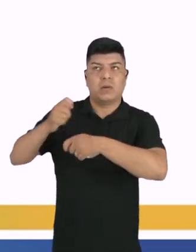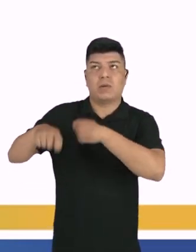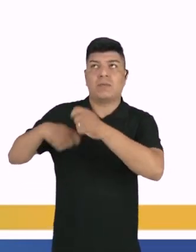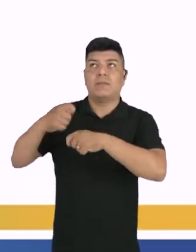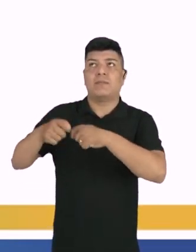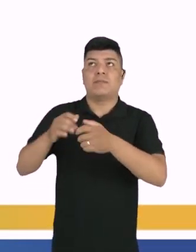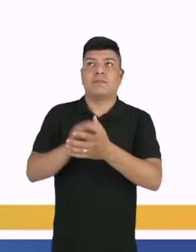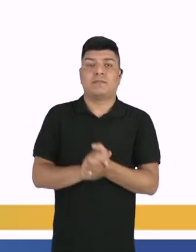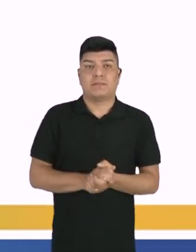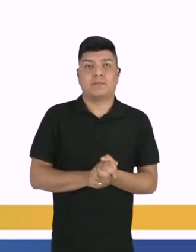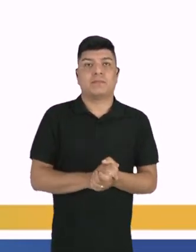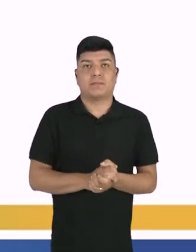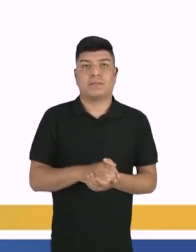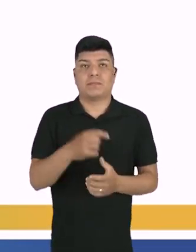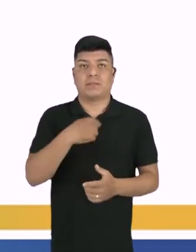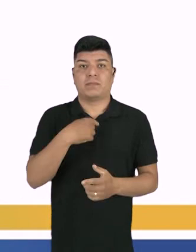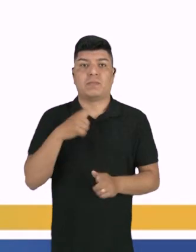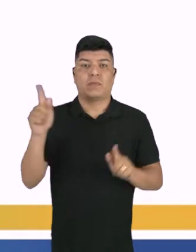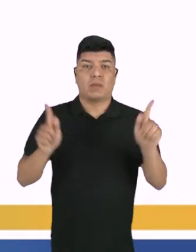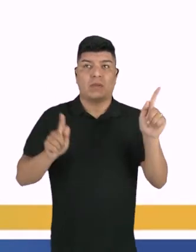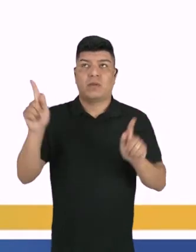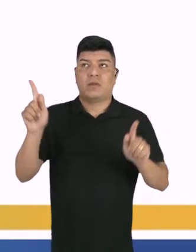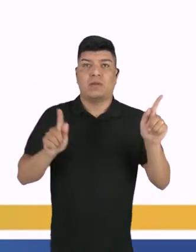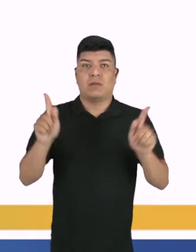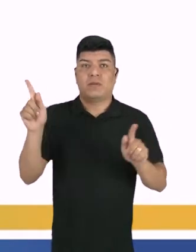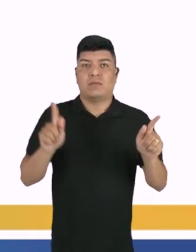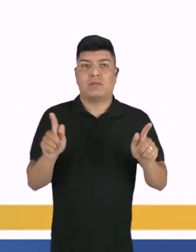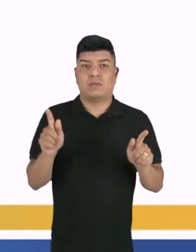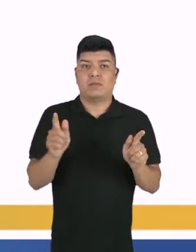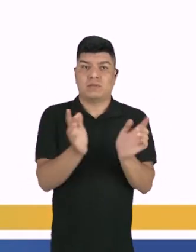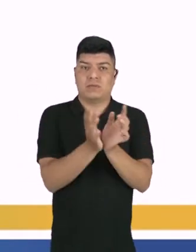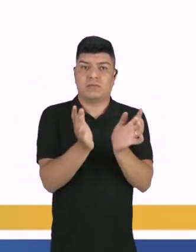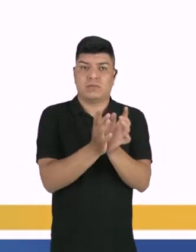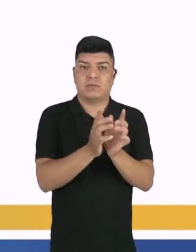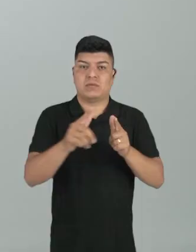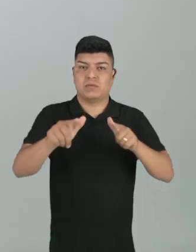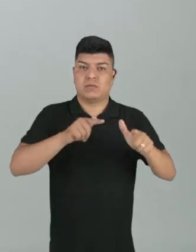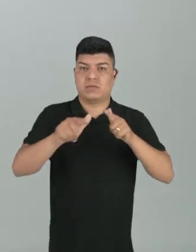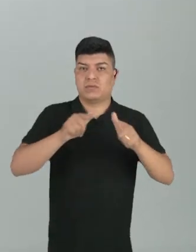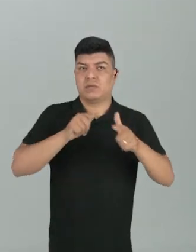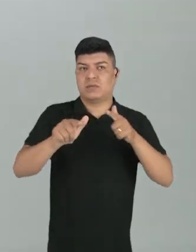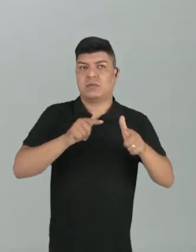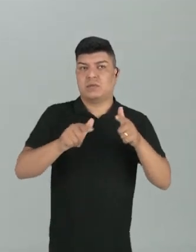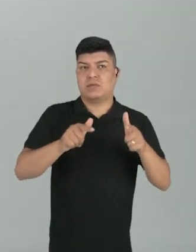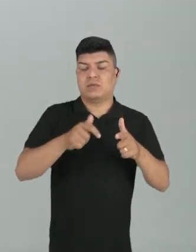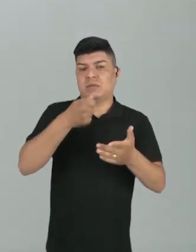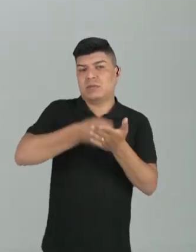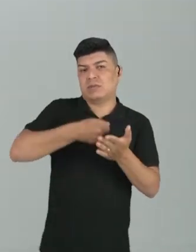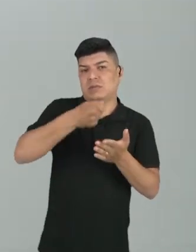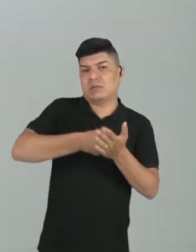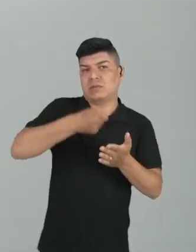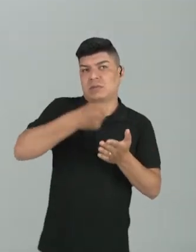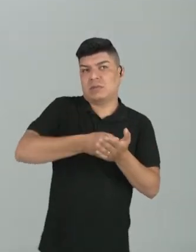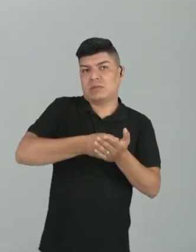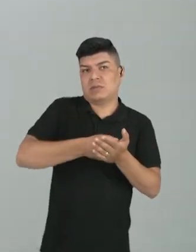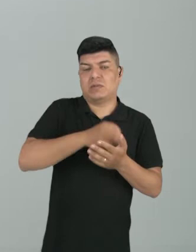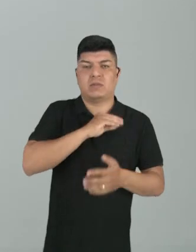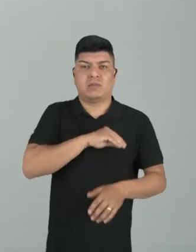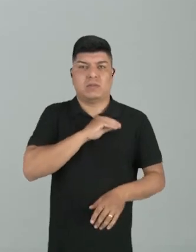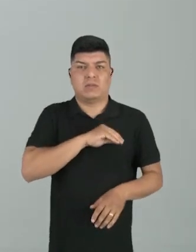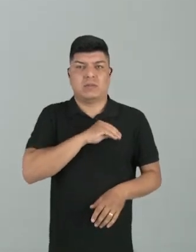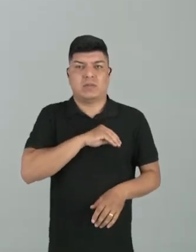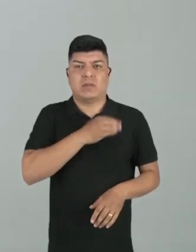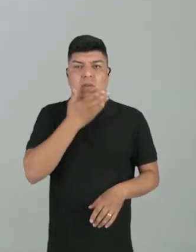política. Quando eu estou grevando, quando uma categoria de trabalhadores está exigindo reposição